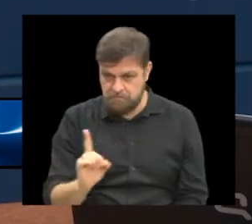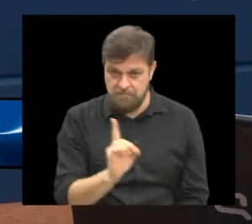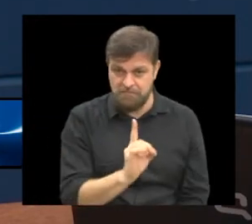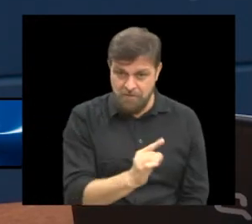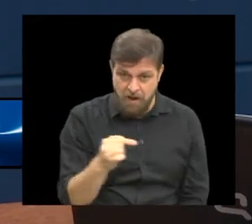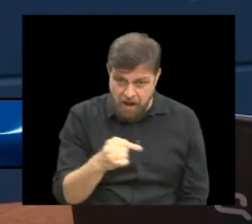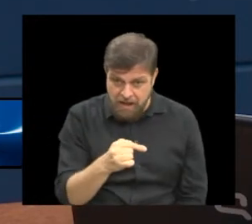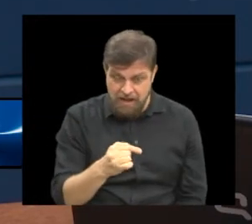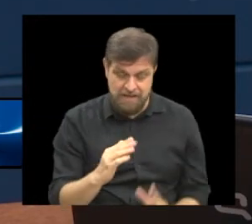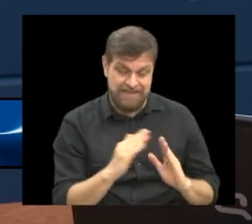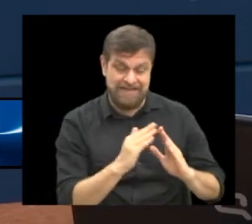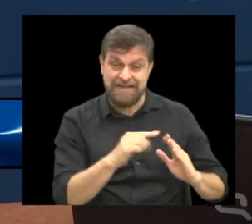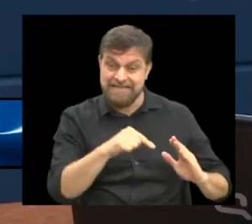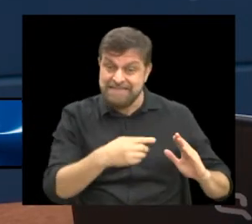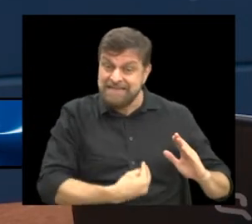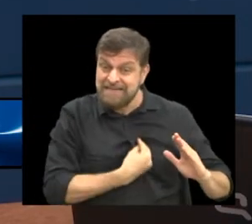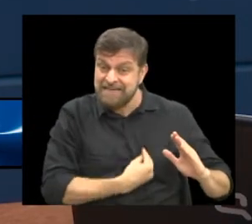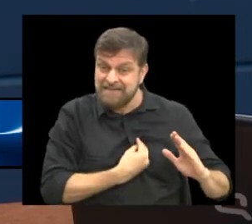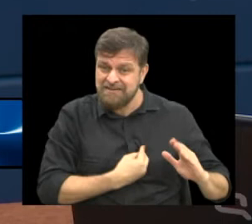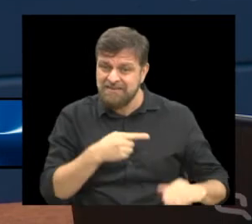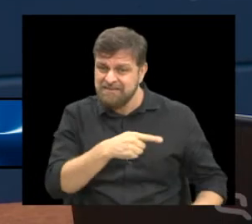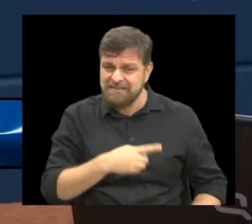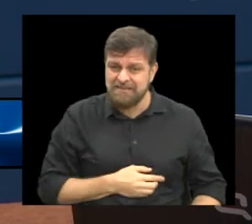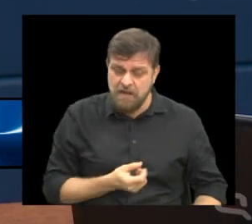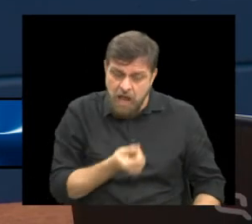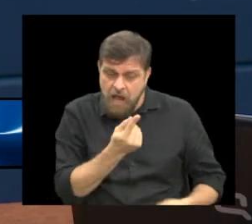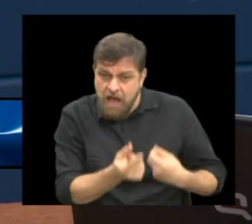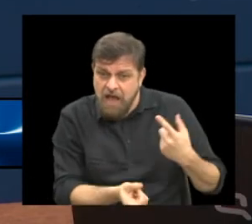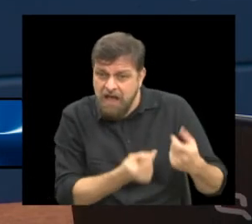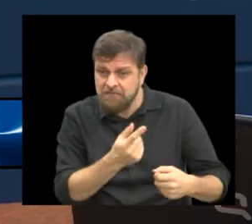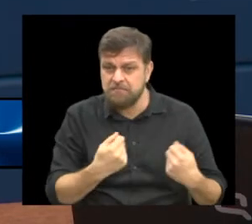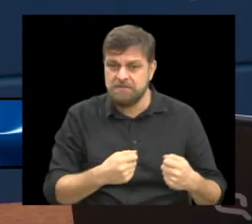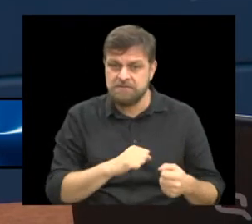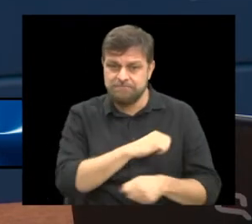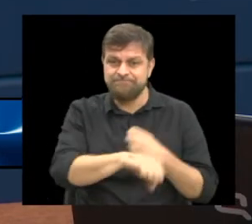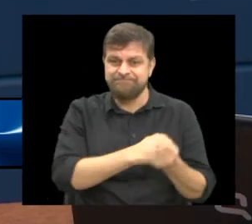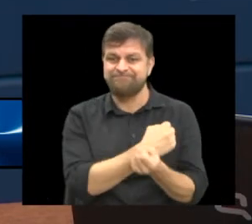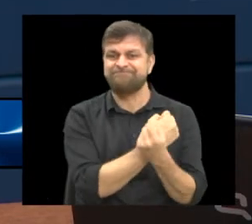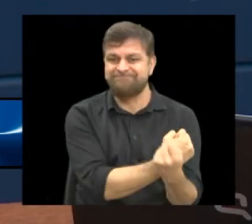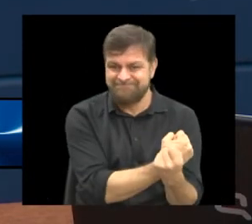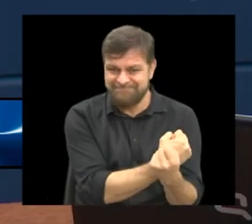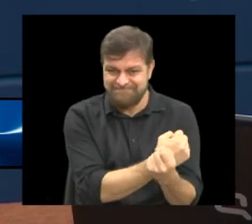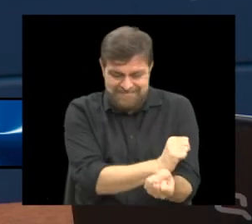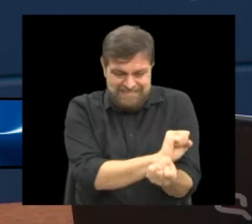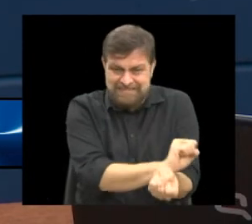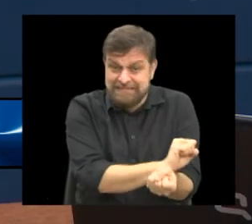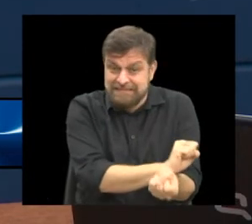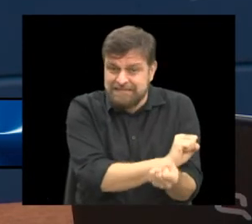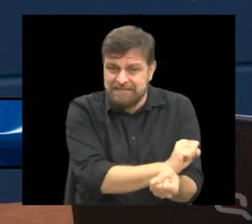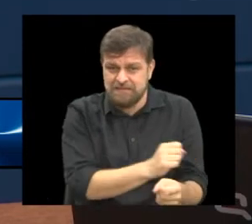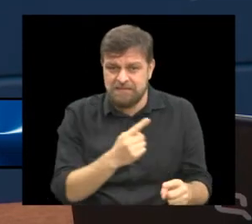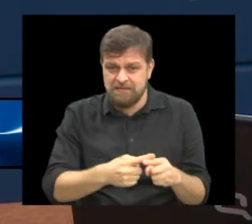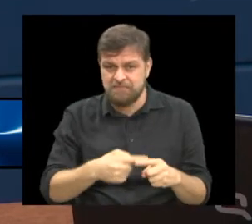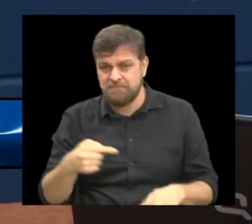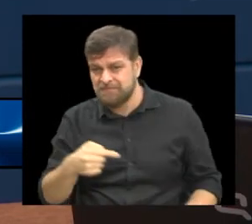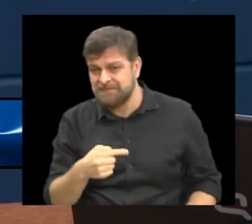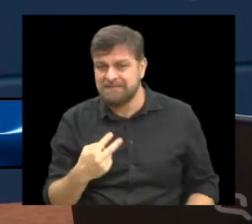Na casa hoje onde ele mora, ele de vez em quando tem que ser contido também da mesma forma, mas não precisa mais